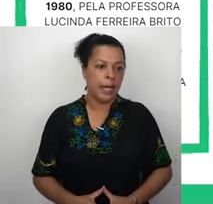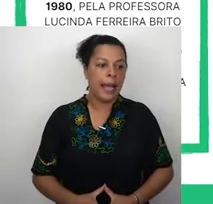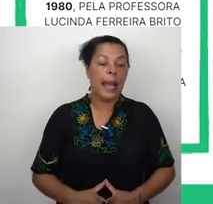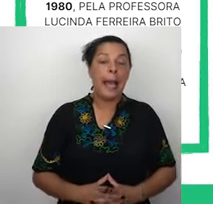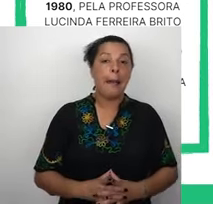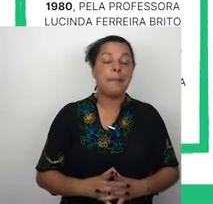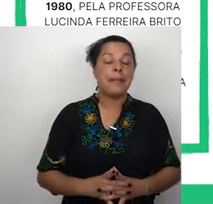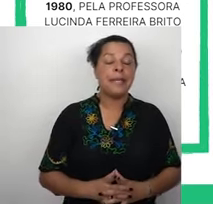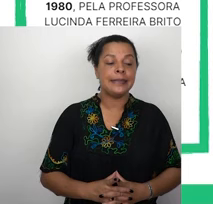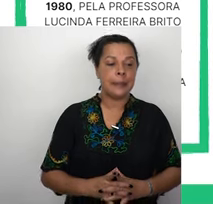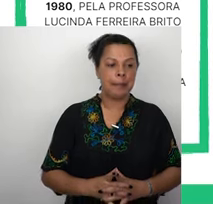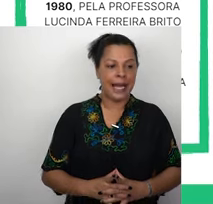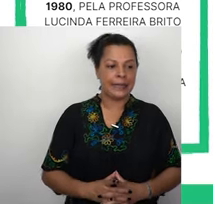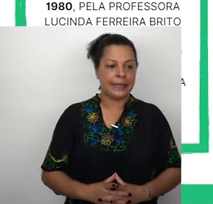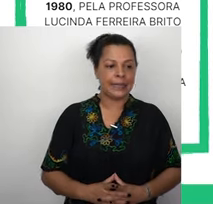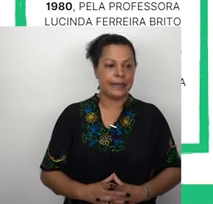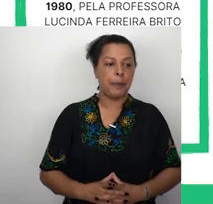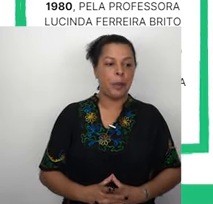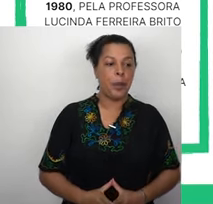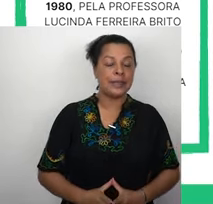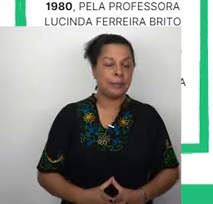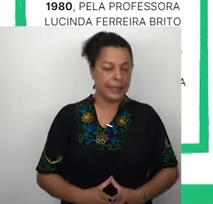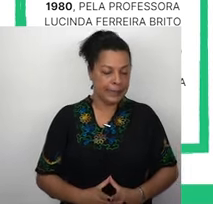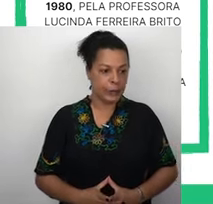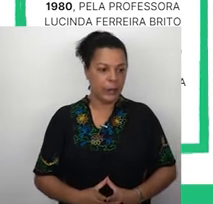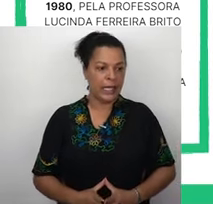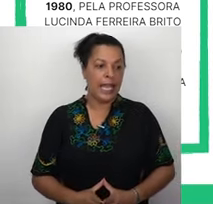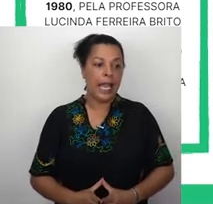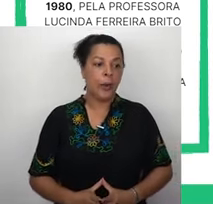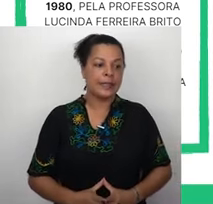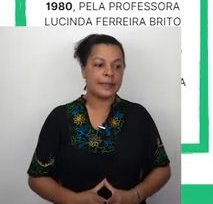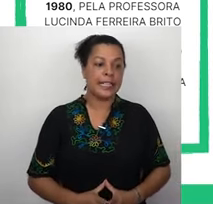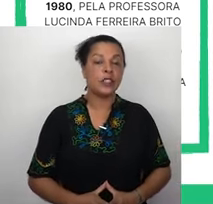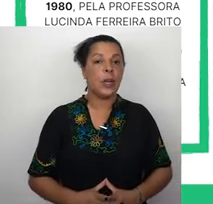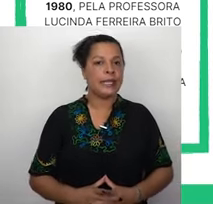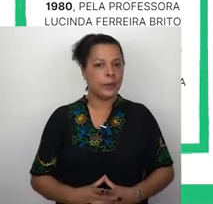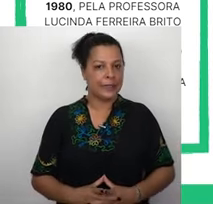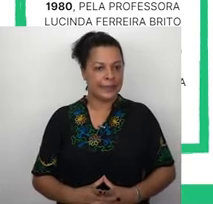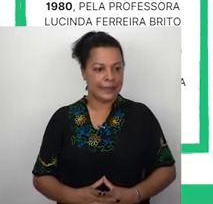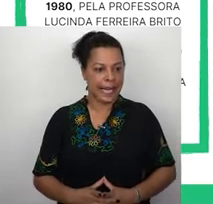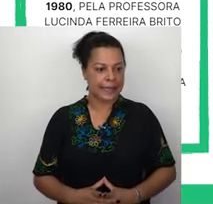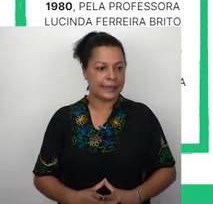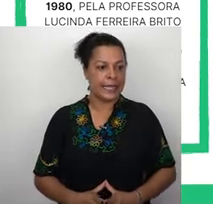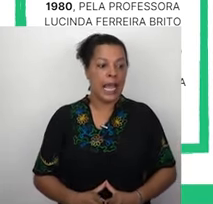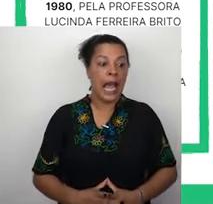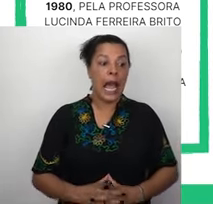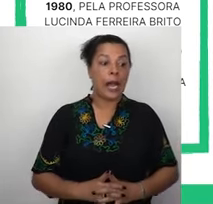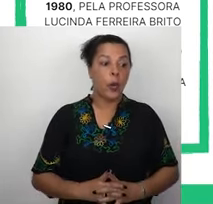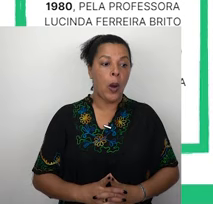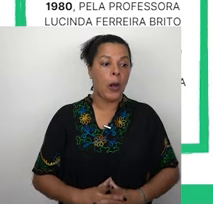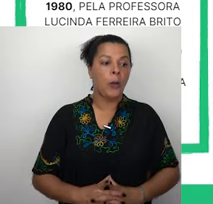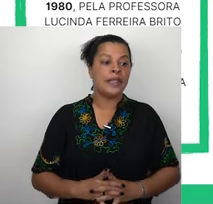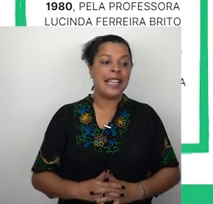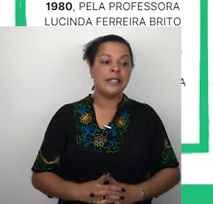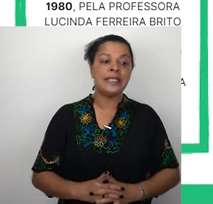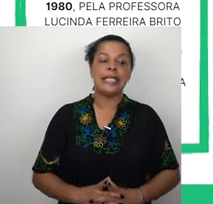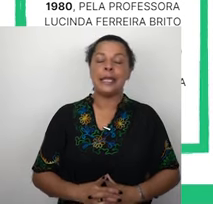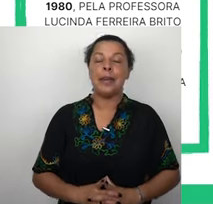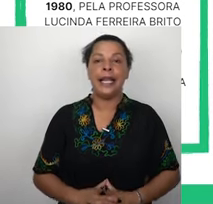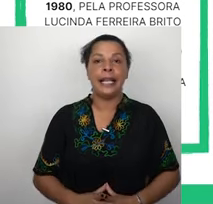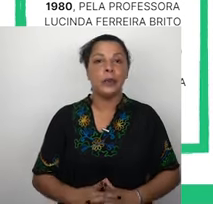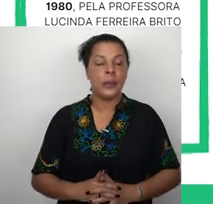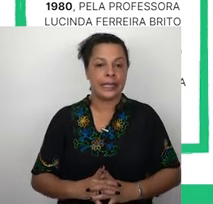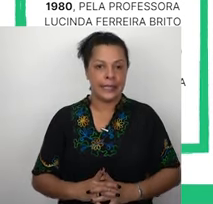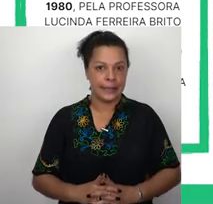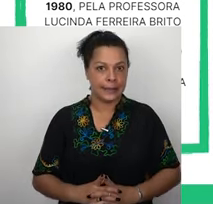bilinguismo. A premissa básica da proposta bilíngue é o acesso à língua de sinais, a qual deve